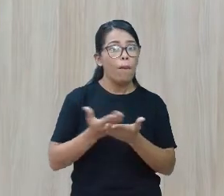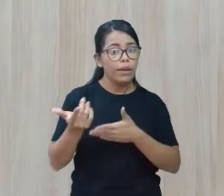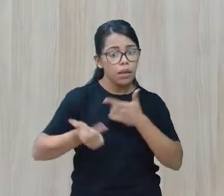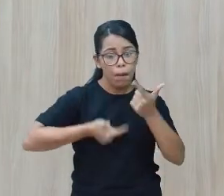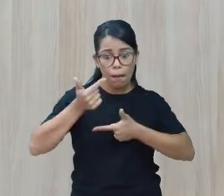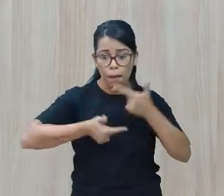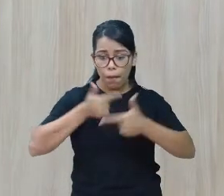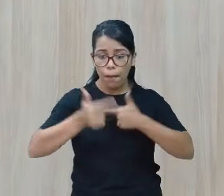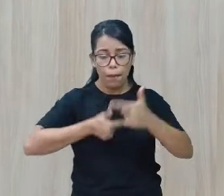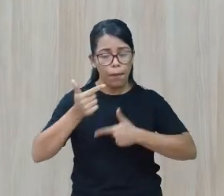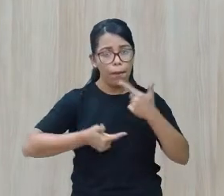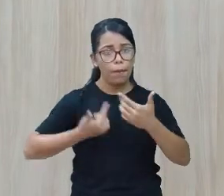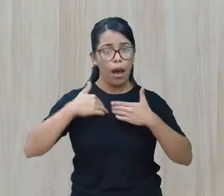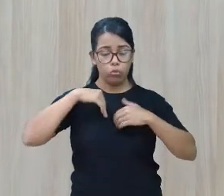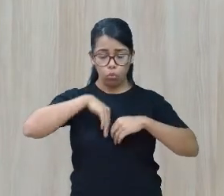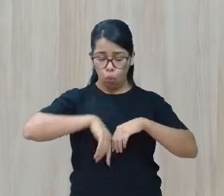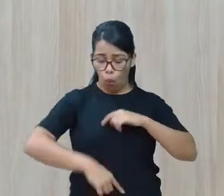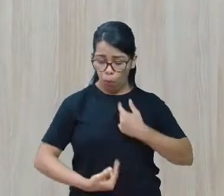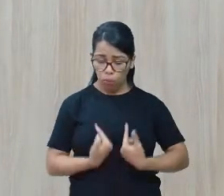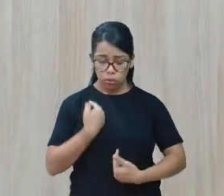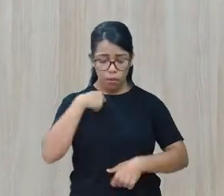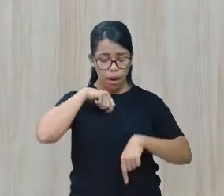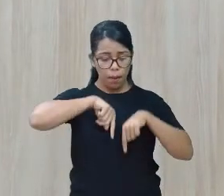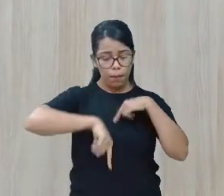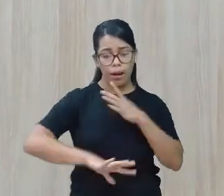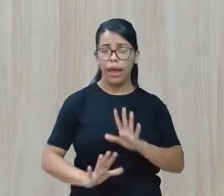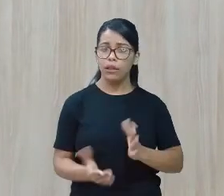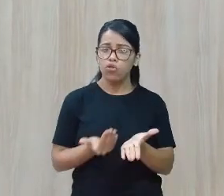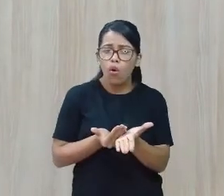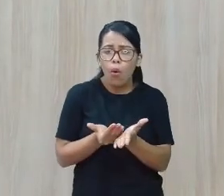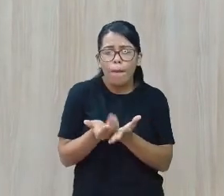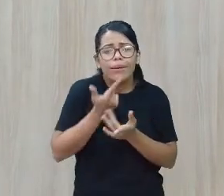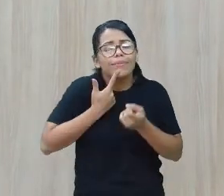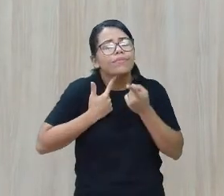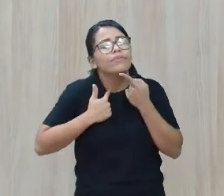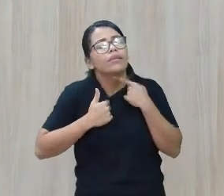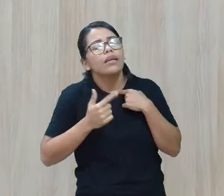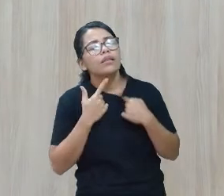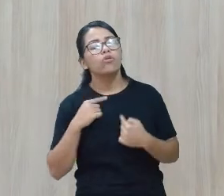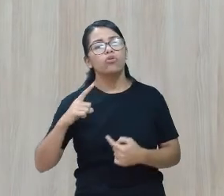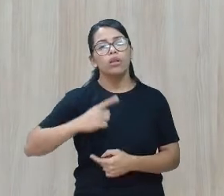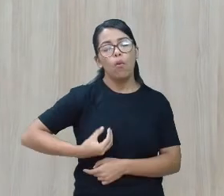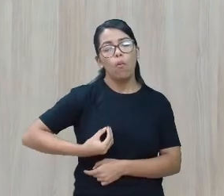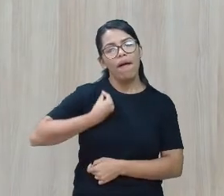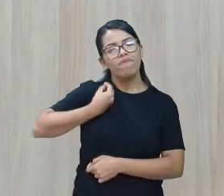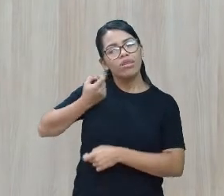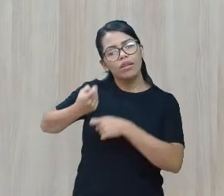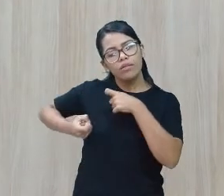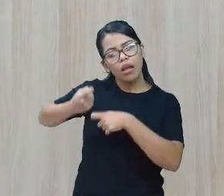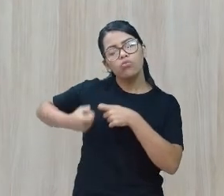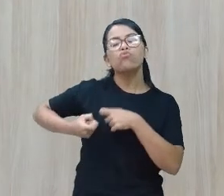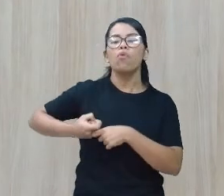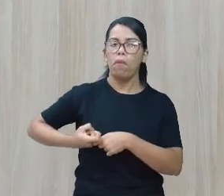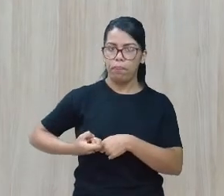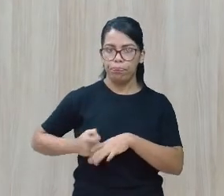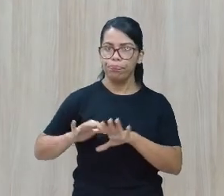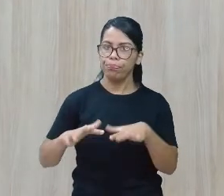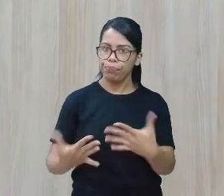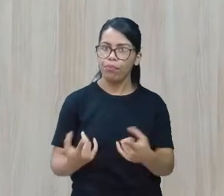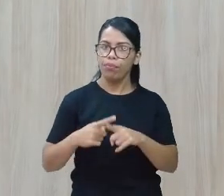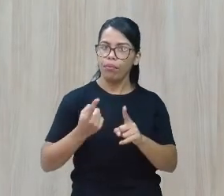vai acontecendo essa vontade, né, esse desejo de iniciar uma vida sexual. Mas devemos saber que tem que ser com